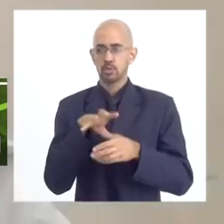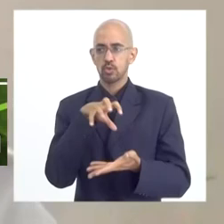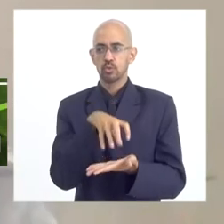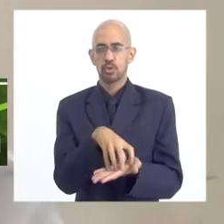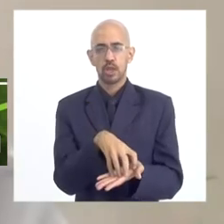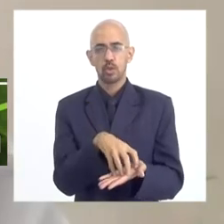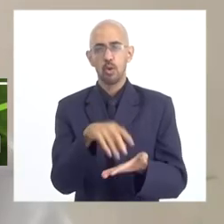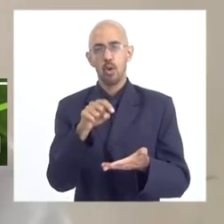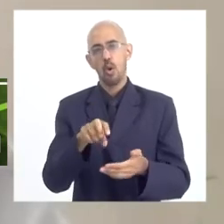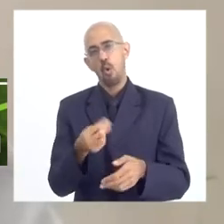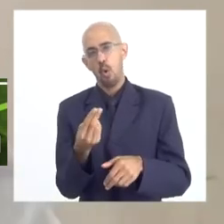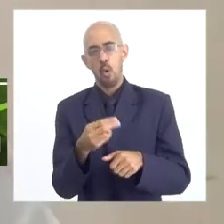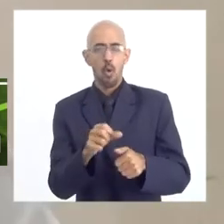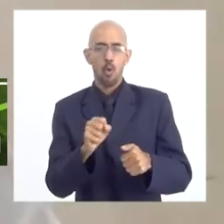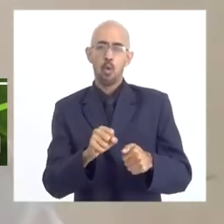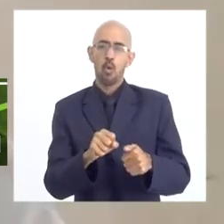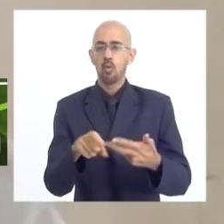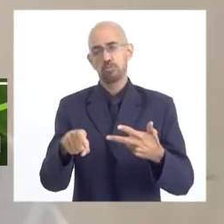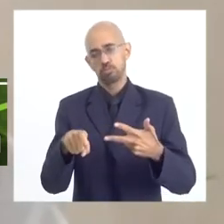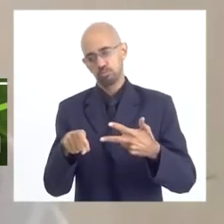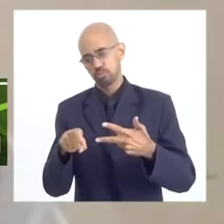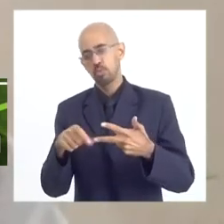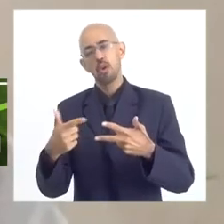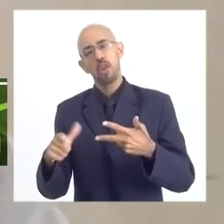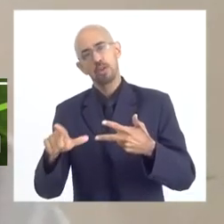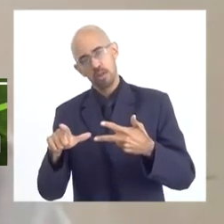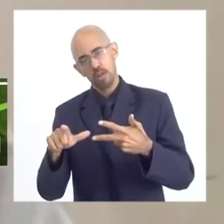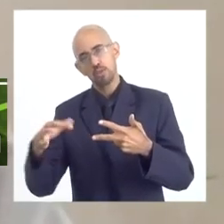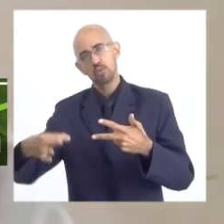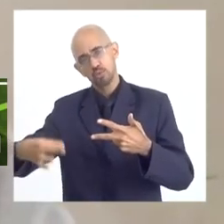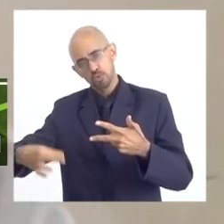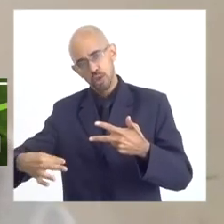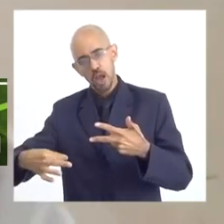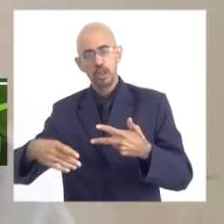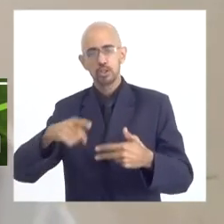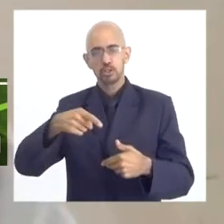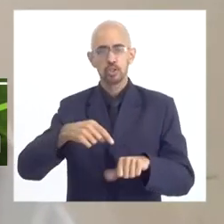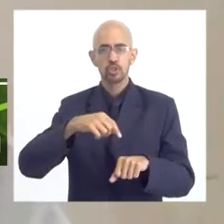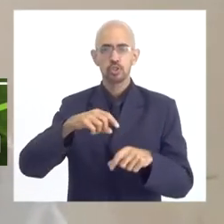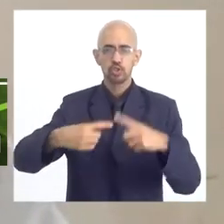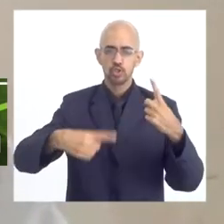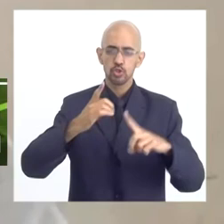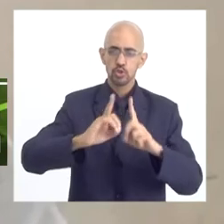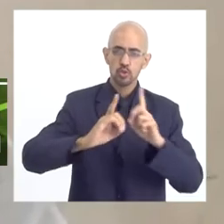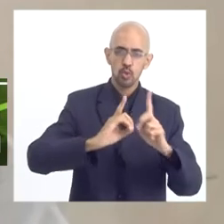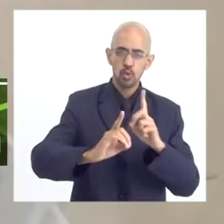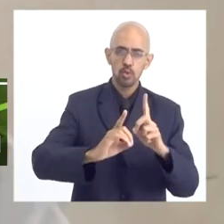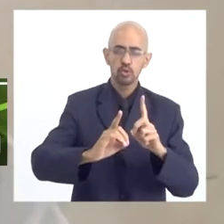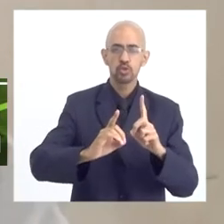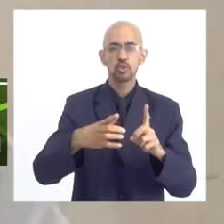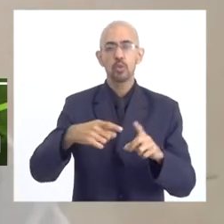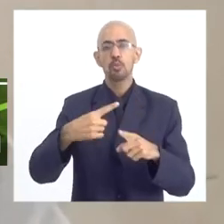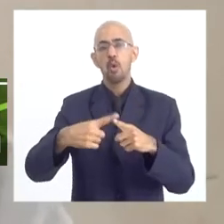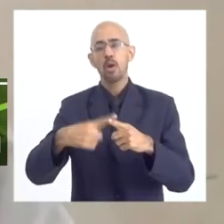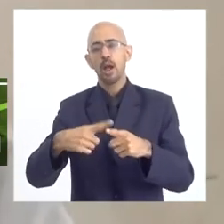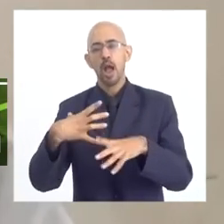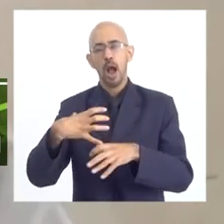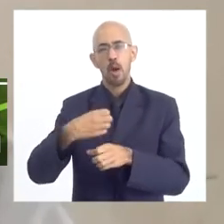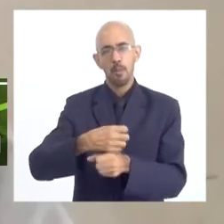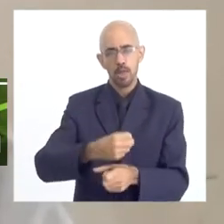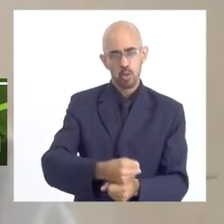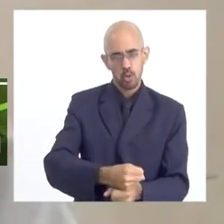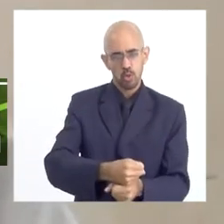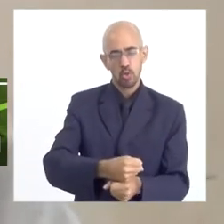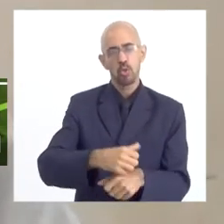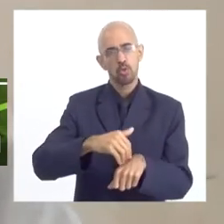poder e discutimos os motivos daquele acréscimo para chegar a um denominador comum. Aonde